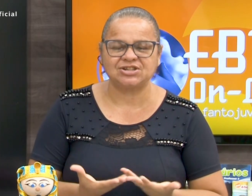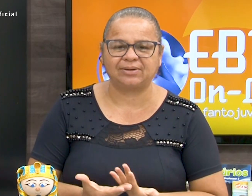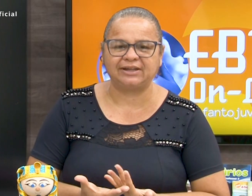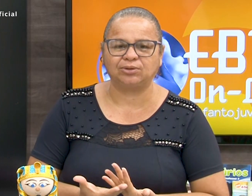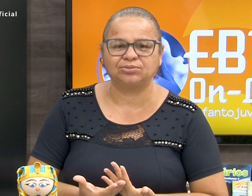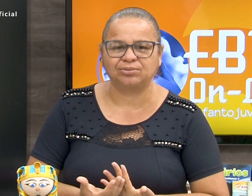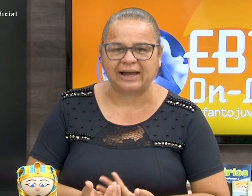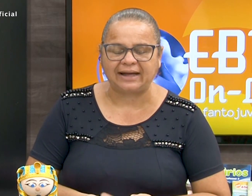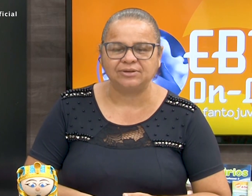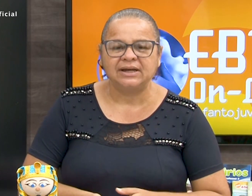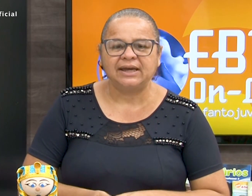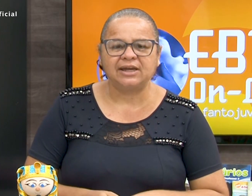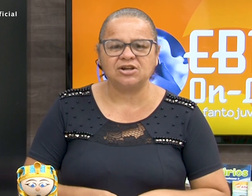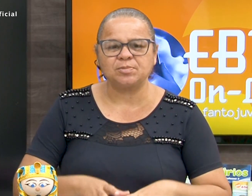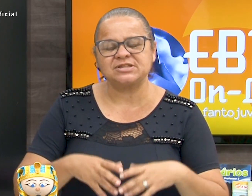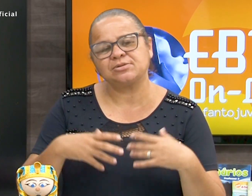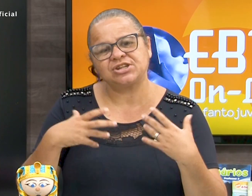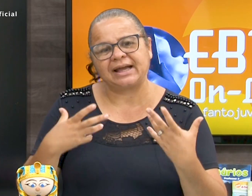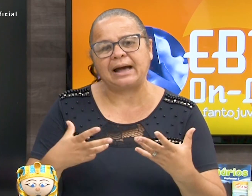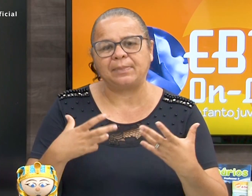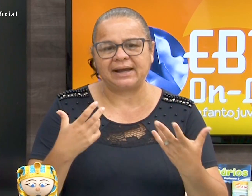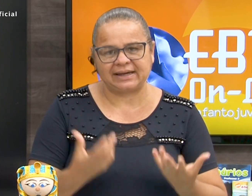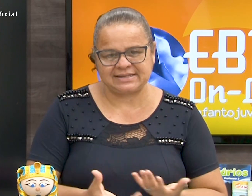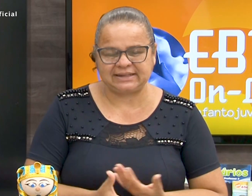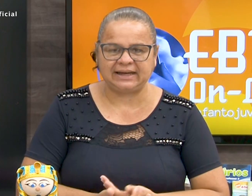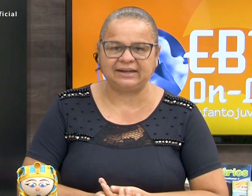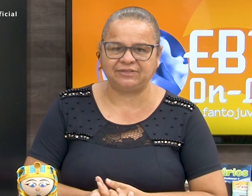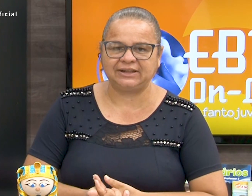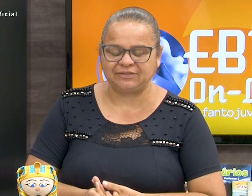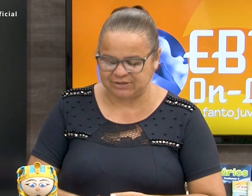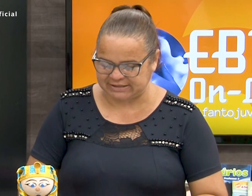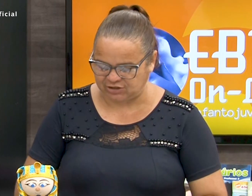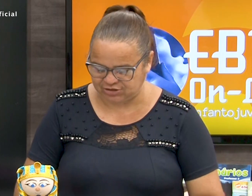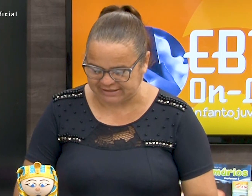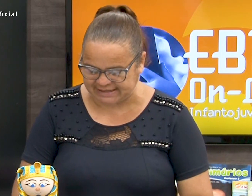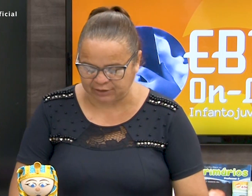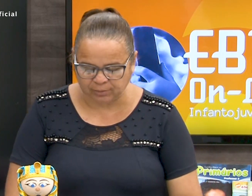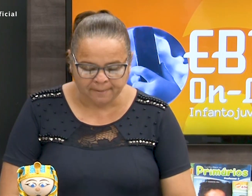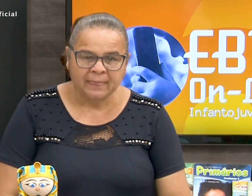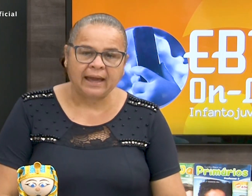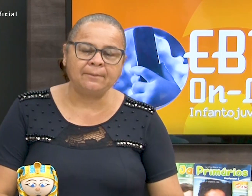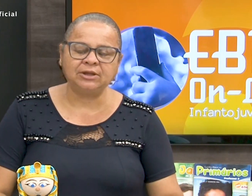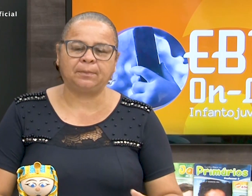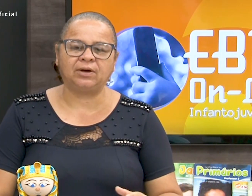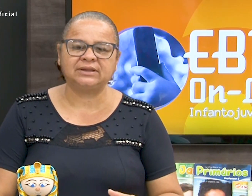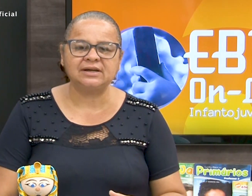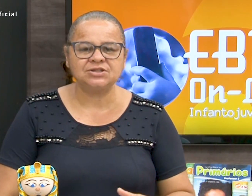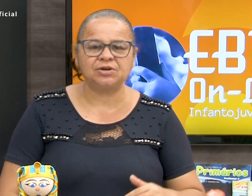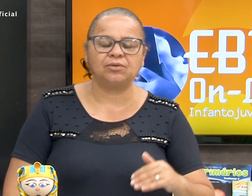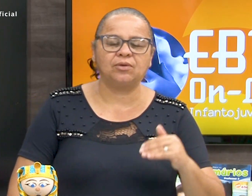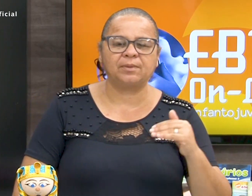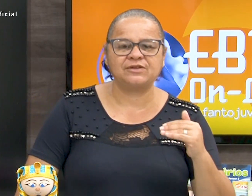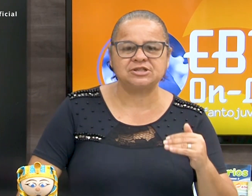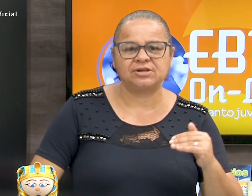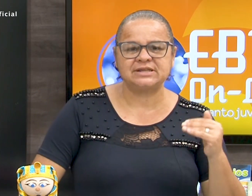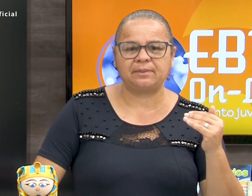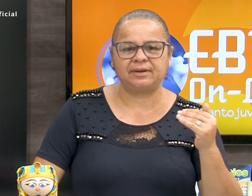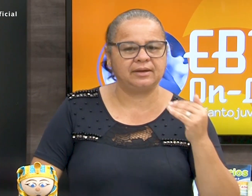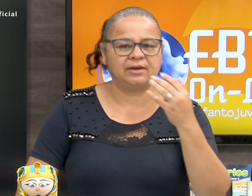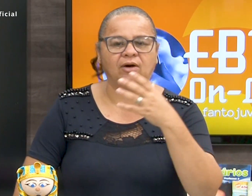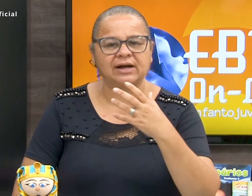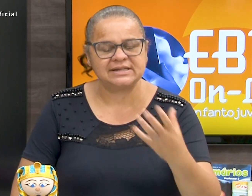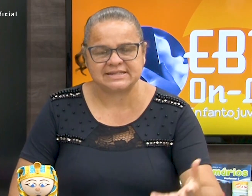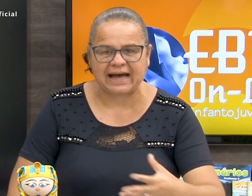vocês que estão aí do outro lado e que nós possamos chegar para acrescentar na vida de vocês, tá certo? É muito importante o professor